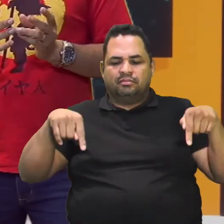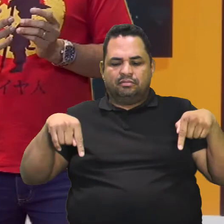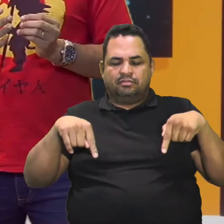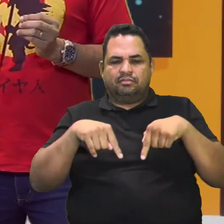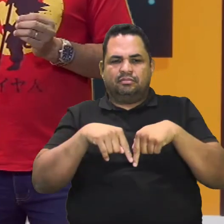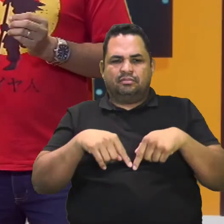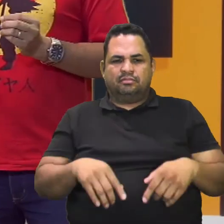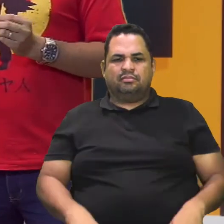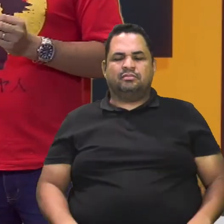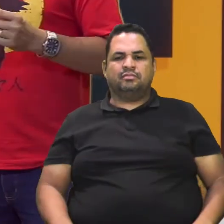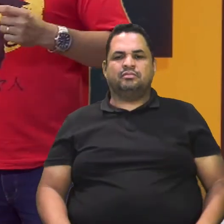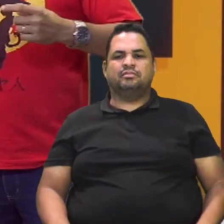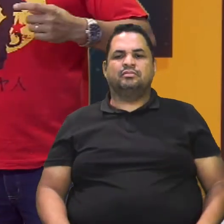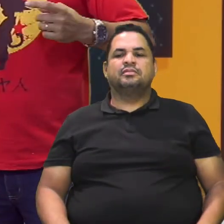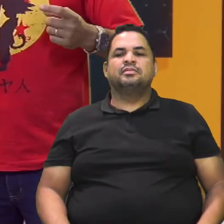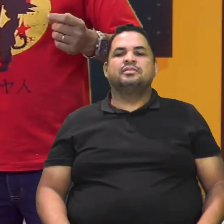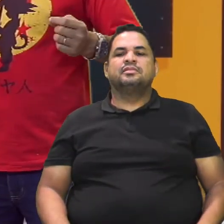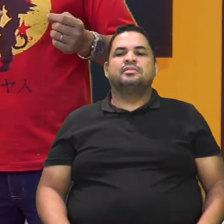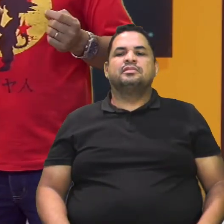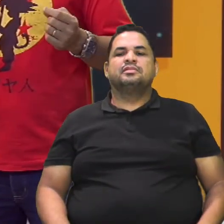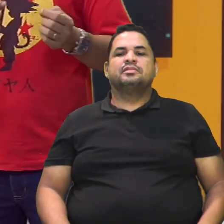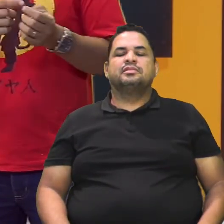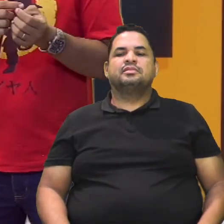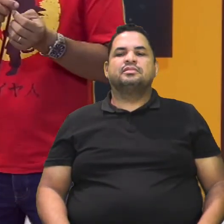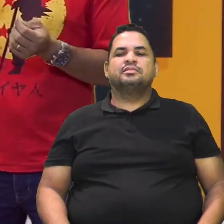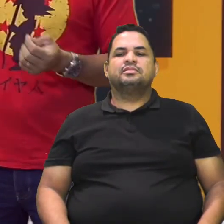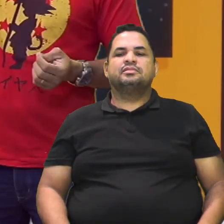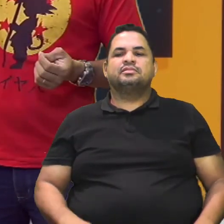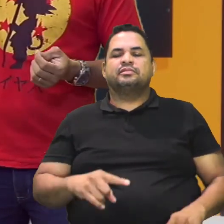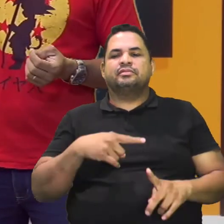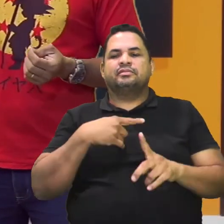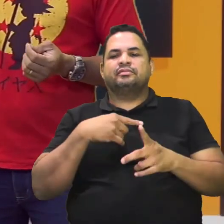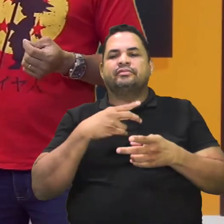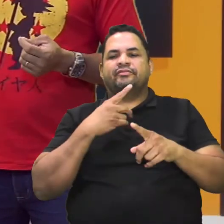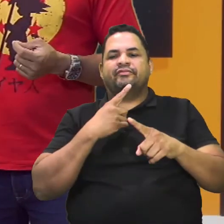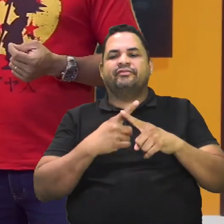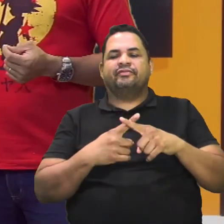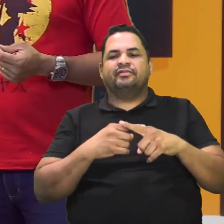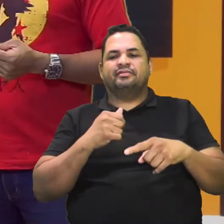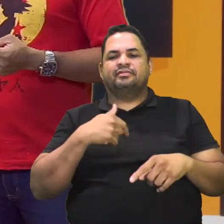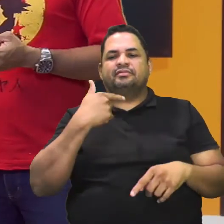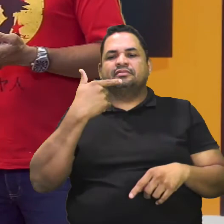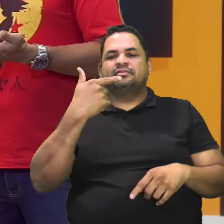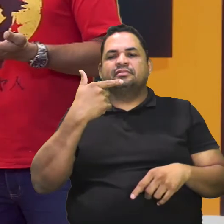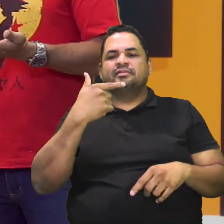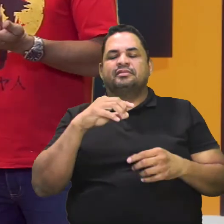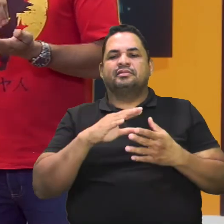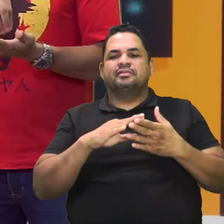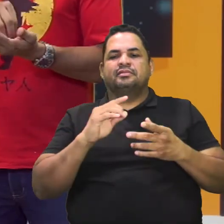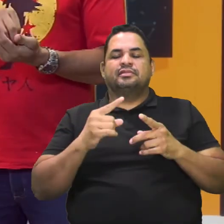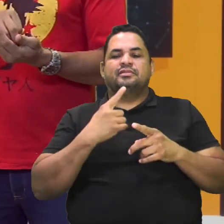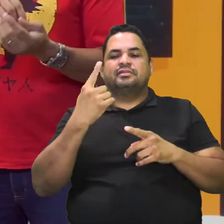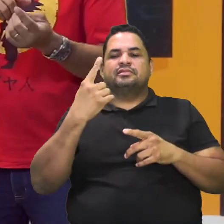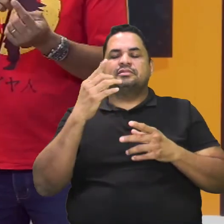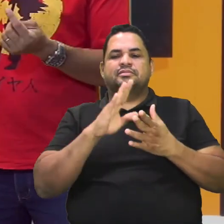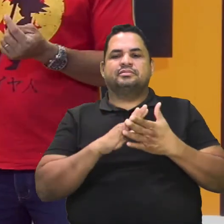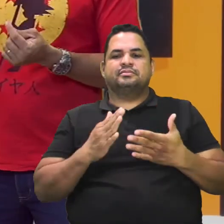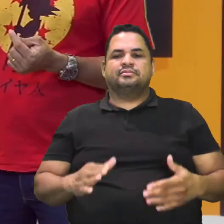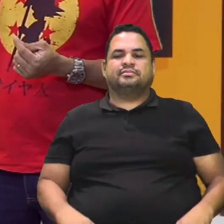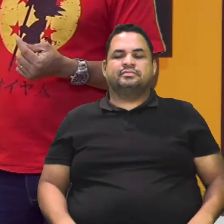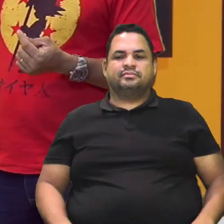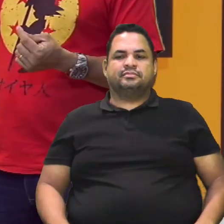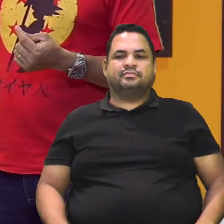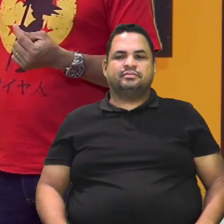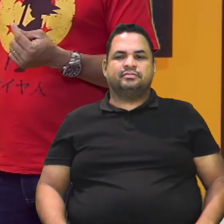quadrado. Então já Era foi só pegar a área da base, que é o quadrado, vezes a altura. Aí tem o volume. E esse volume deu pressão, quer dizer, é